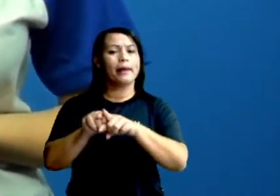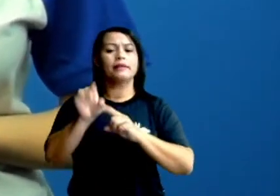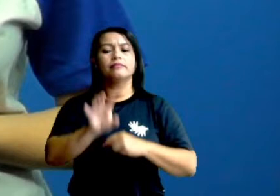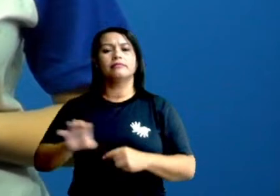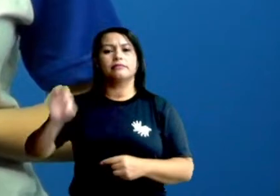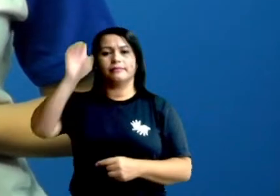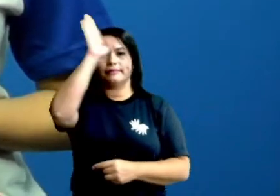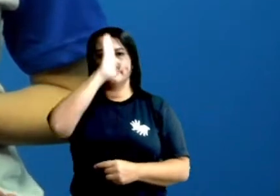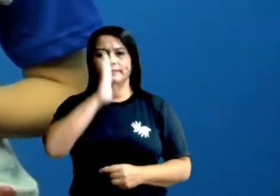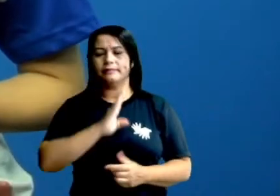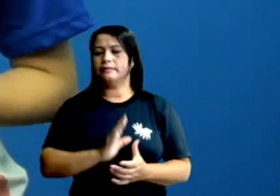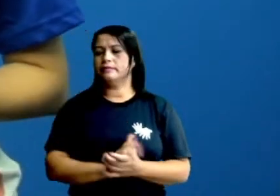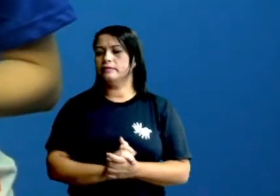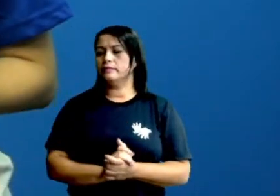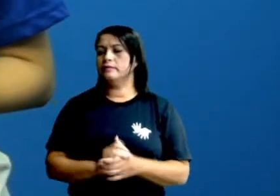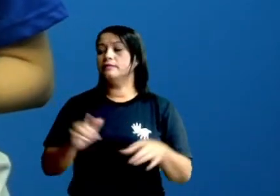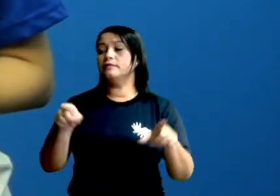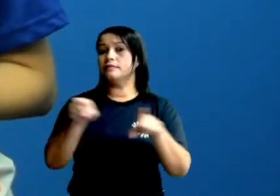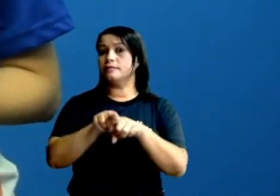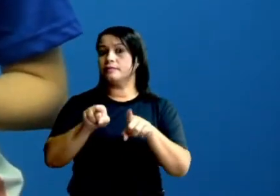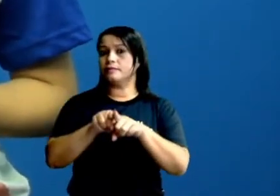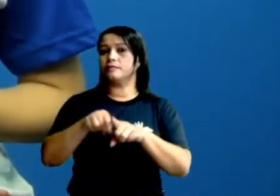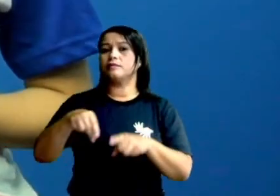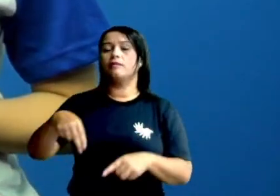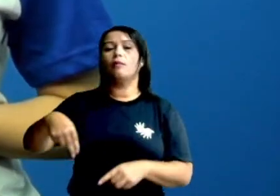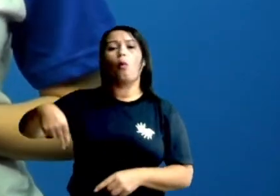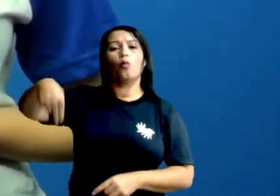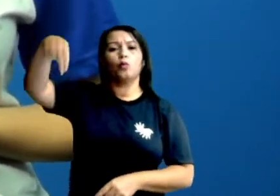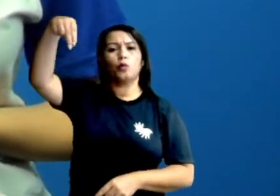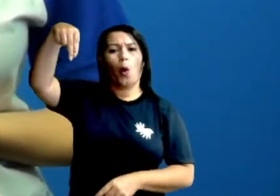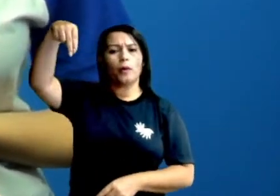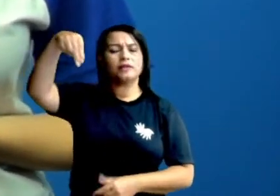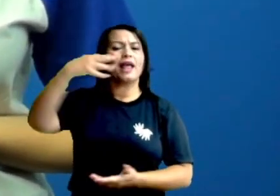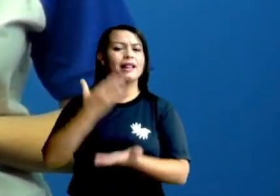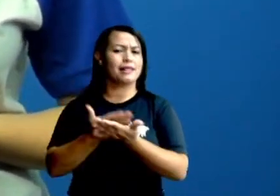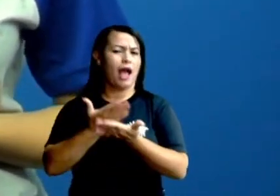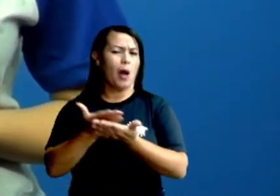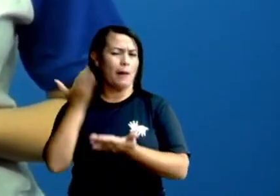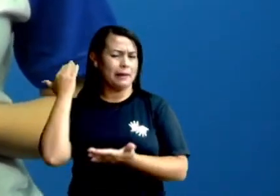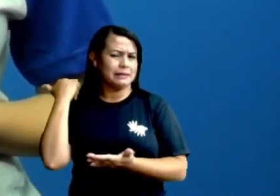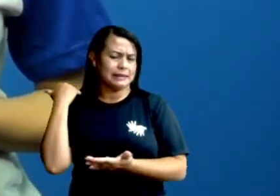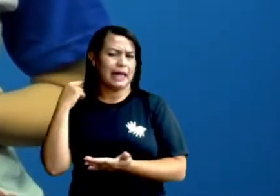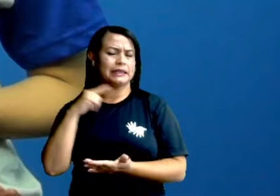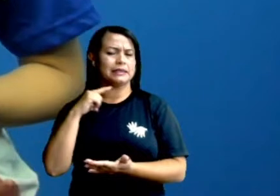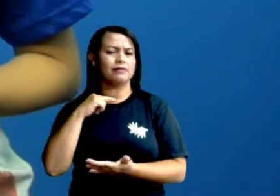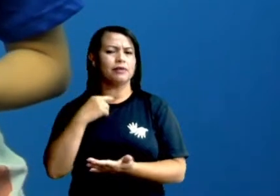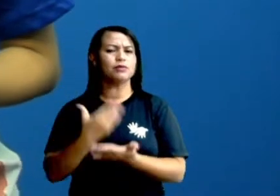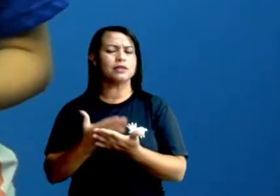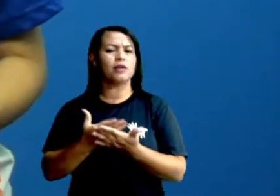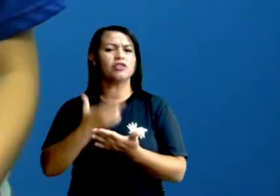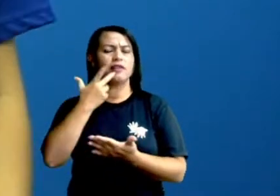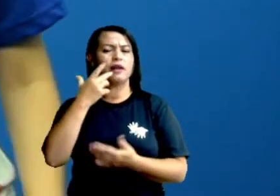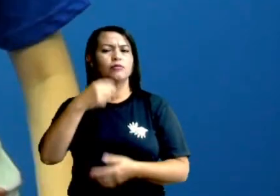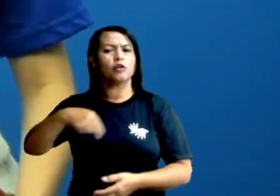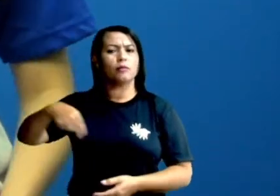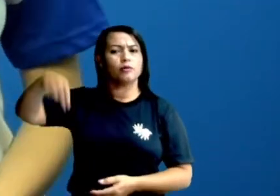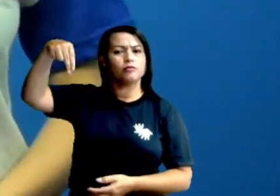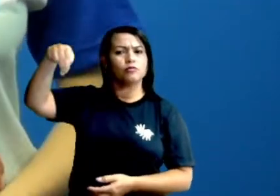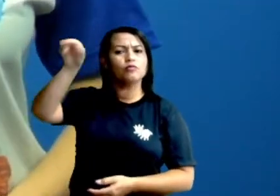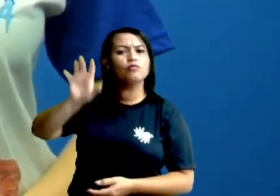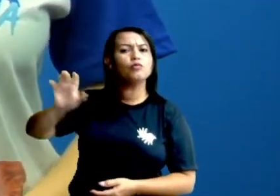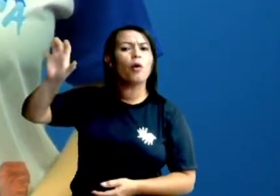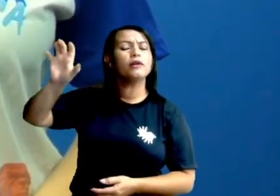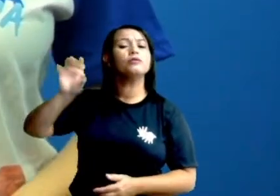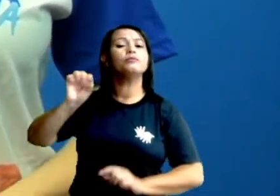território brasileiro. E o Norte foi a última aula da gente, a aula passada que a gente falou sobre a região Norte.